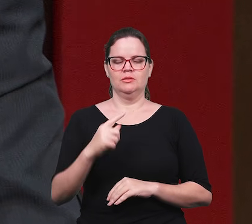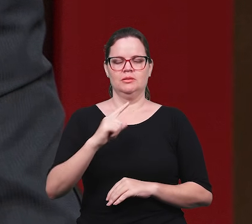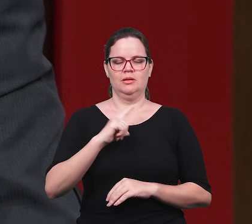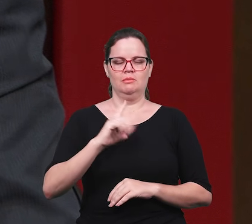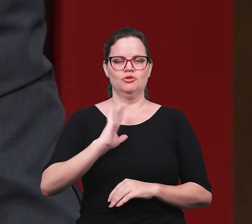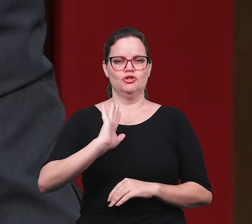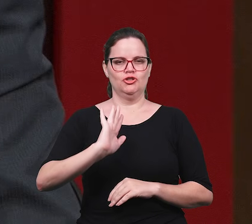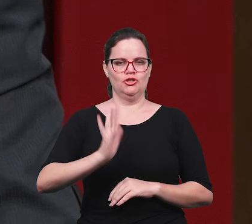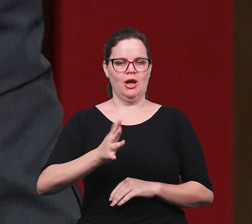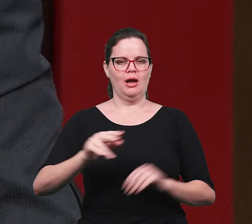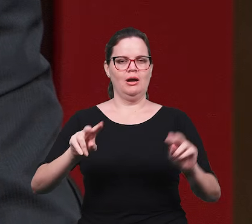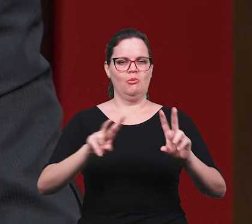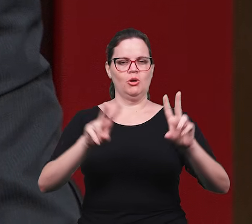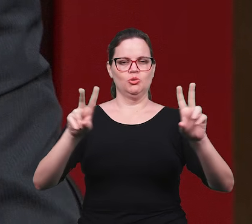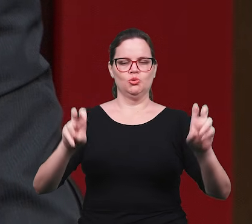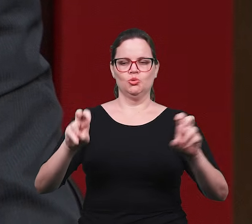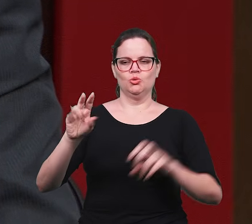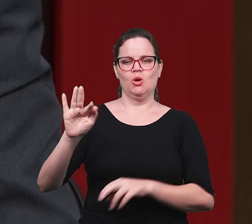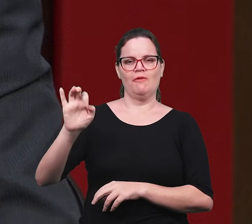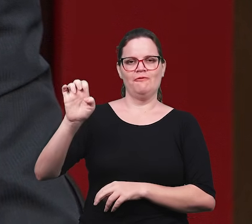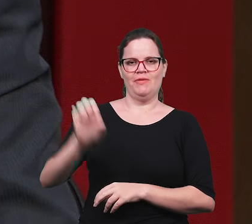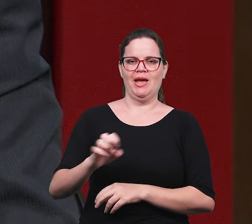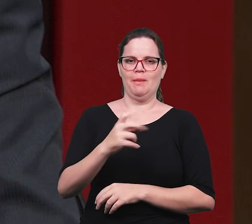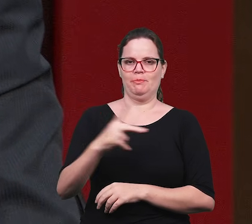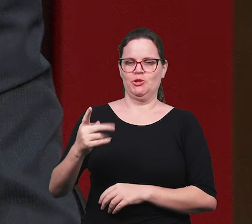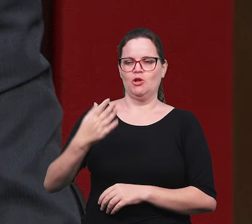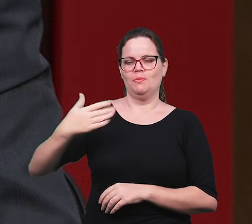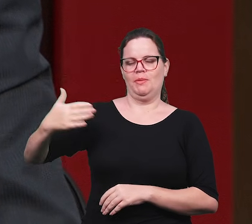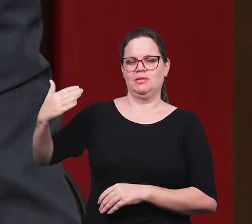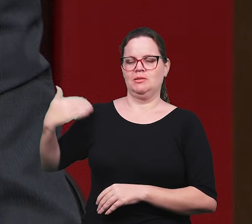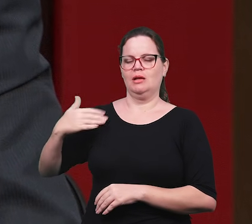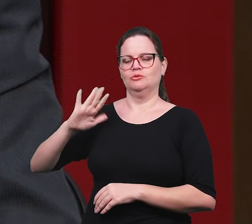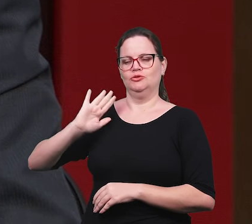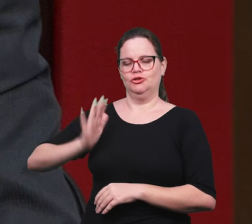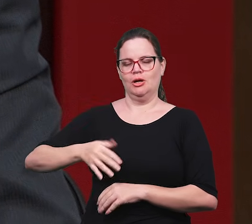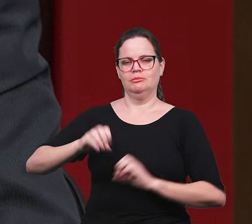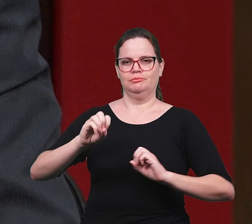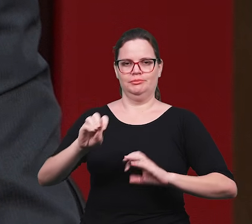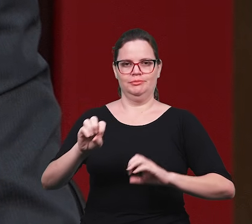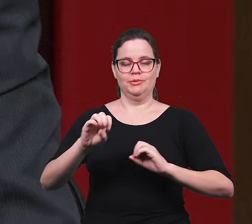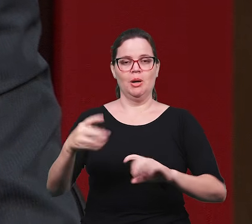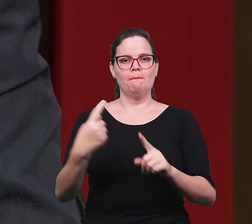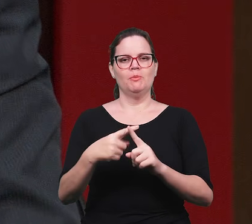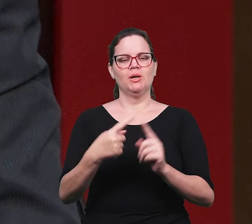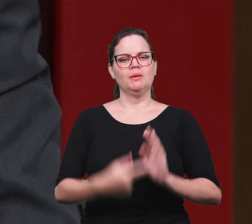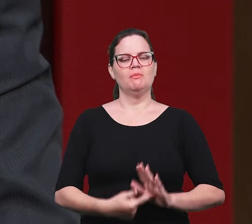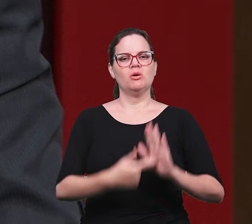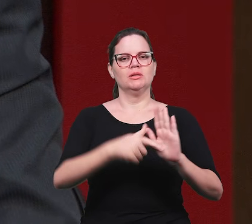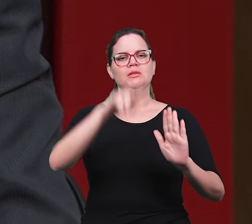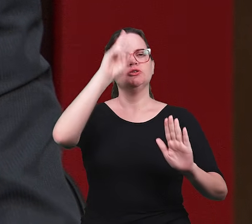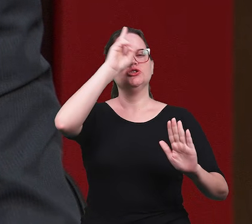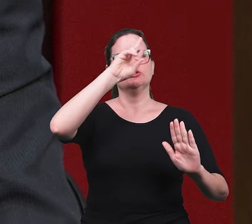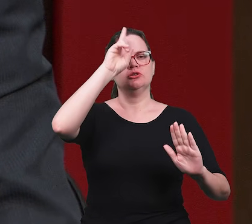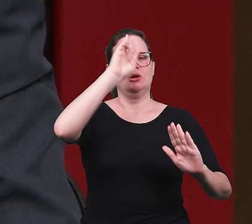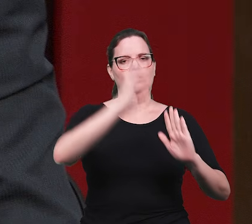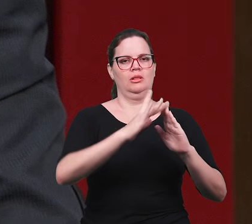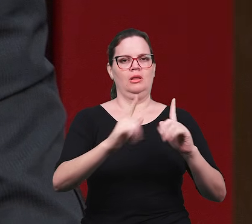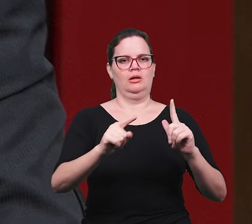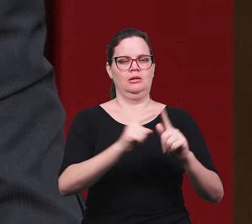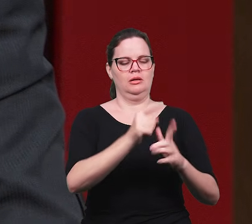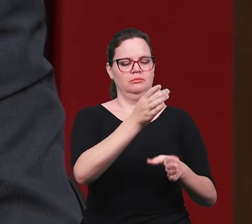episódios a respeito deste tema, a fé genuína, ao longo dos tempos da Igreja, contando desde o período